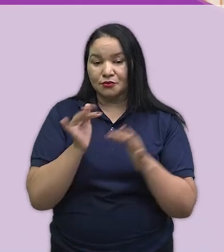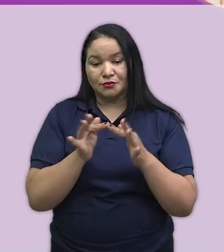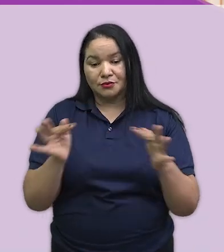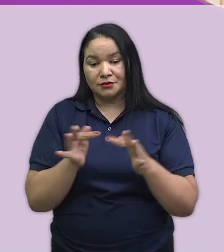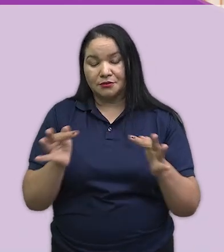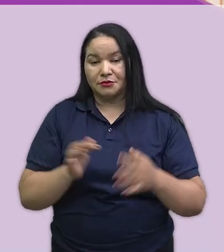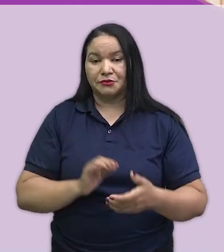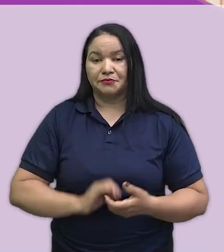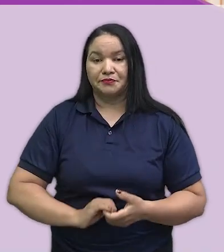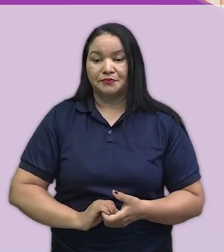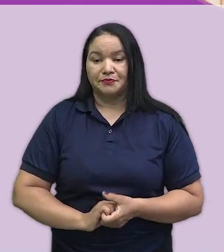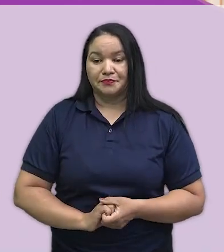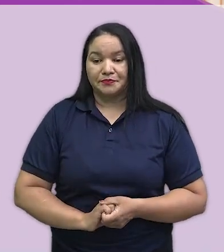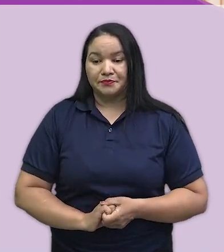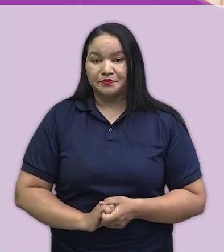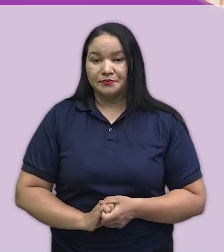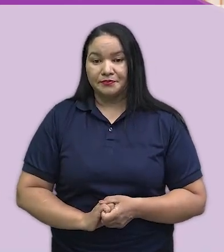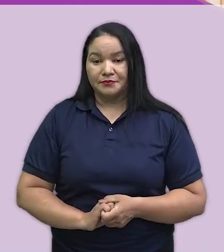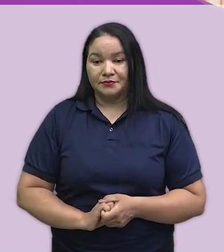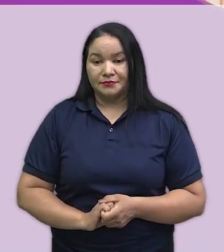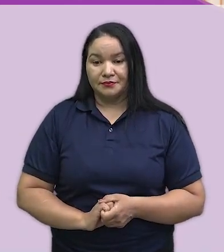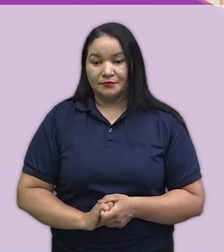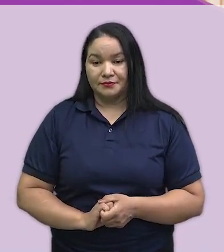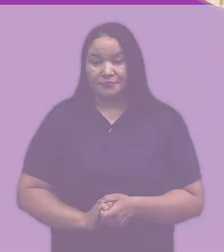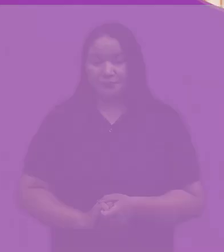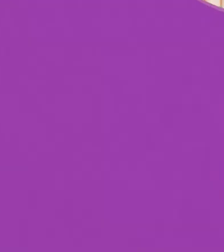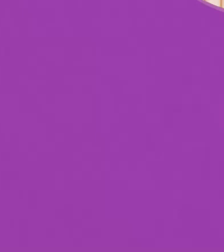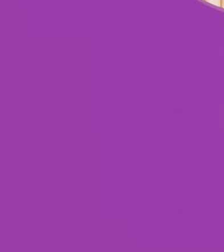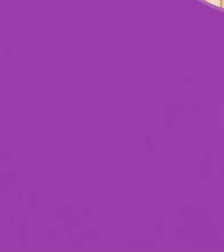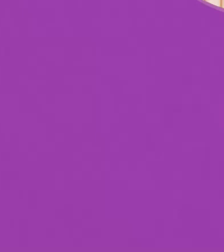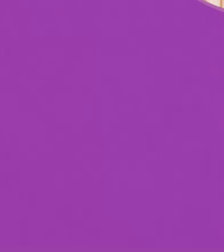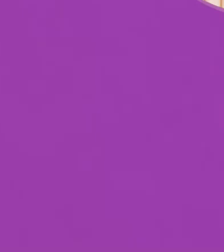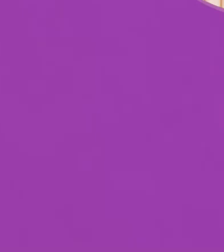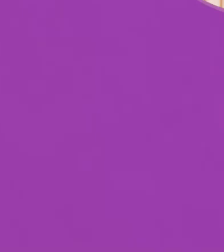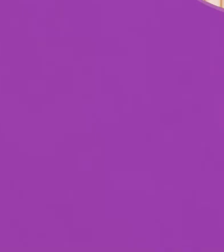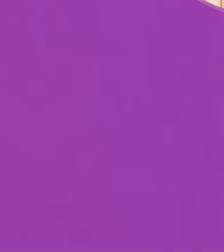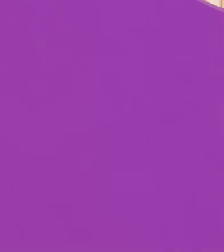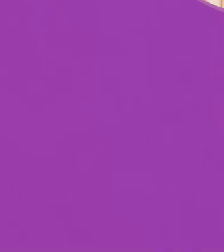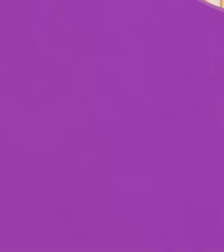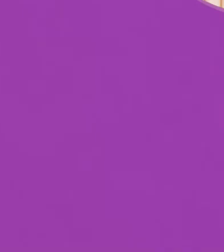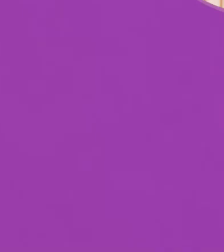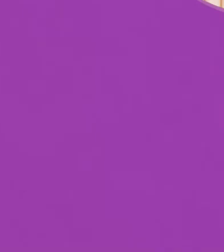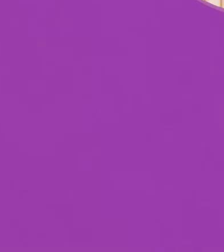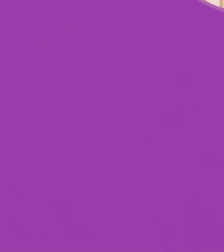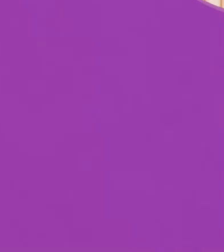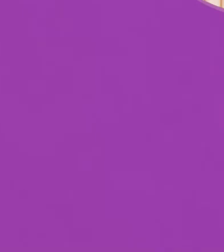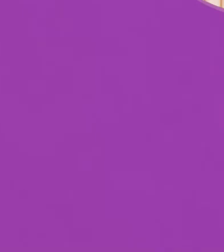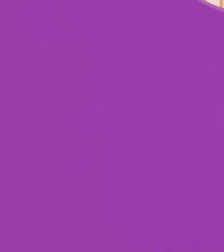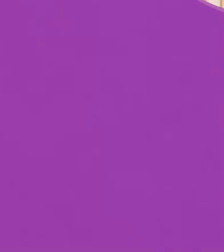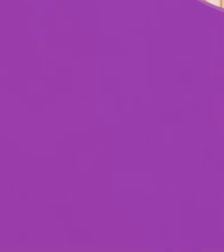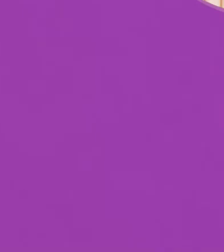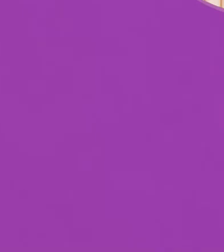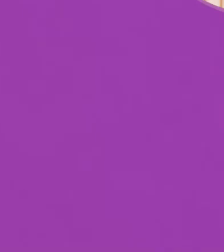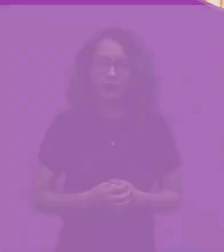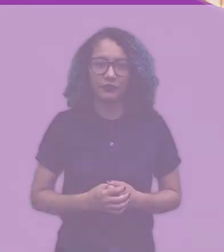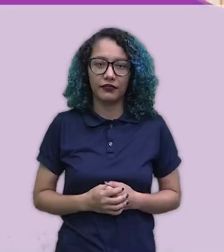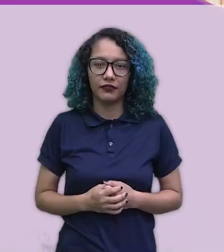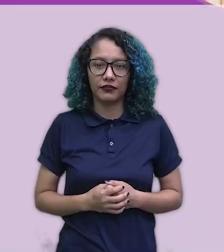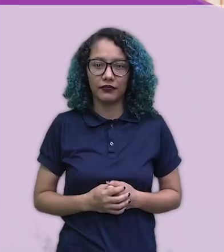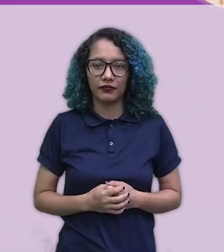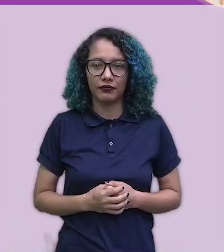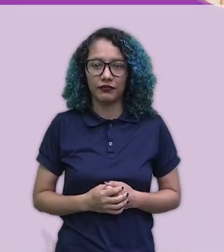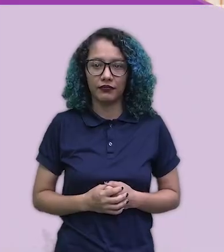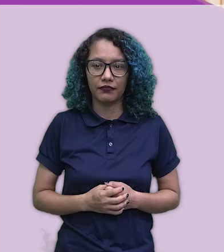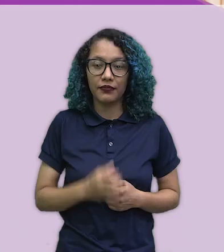juros referente ao atraso de uma conta de água ou conta de luz ainda é calculado no regime de juros simples. Mas, enfim, vamos à definição